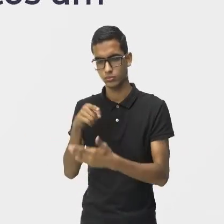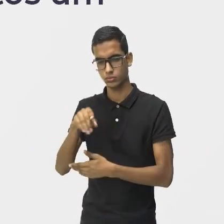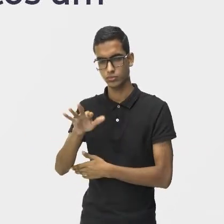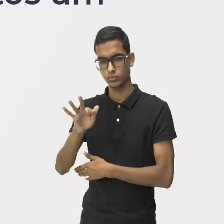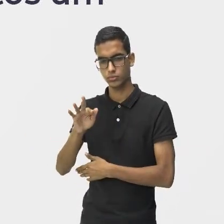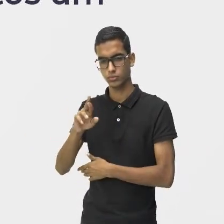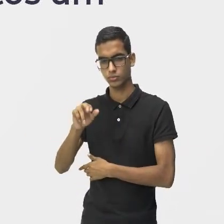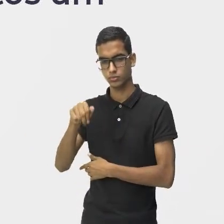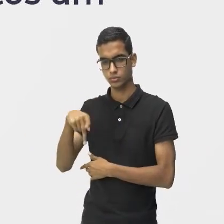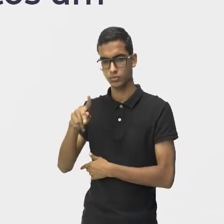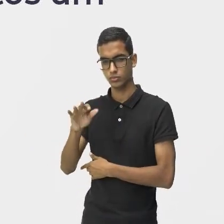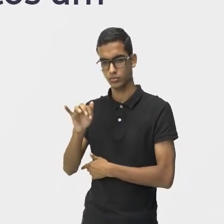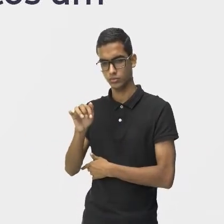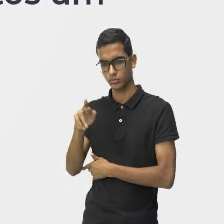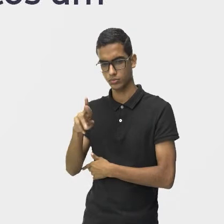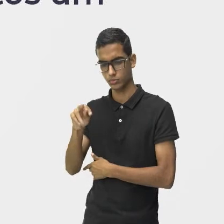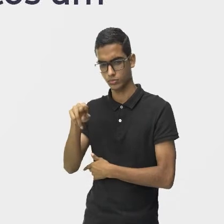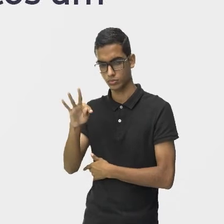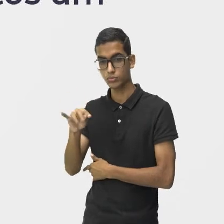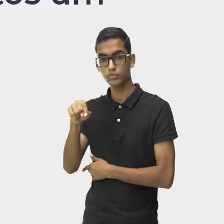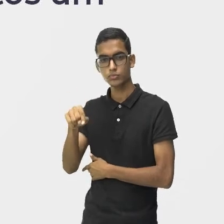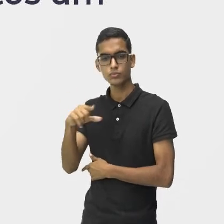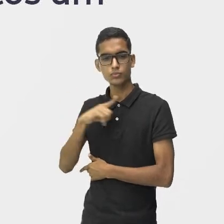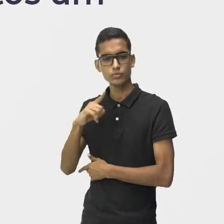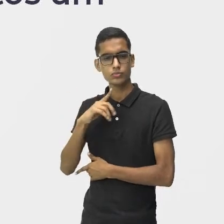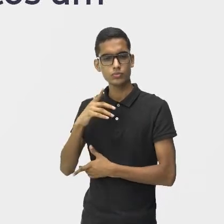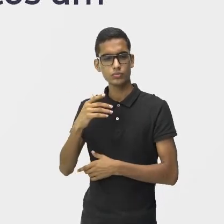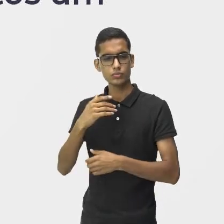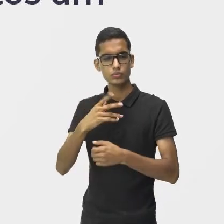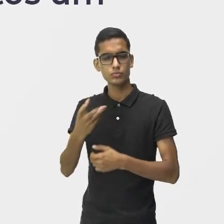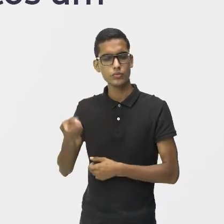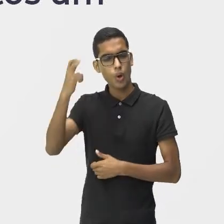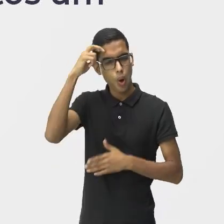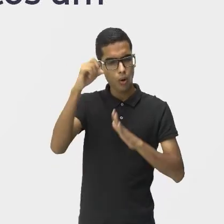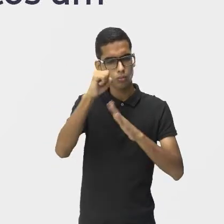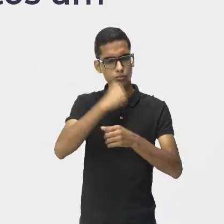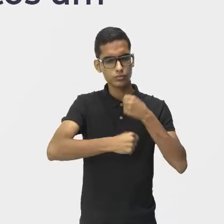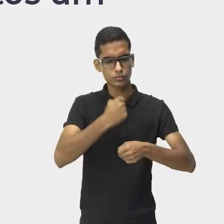40 conferia a todos os seus produtos o ar de